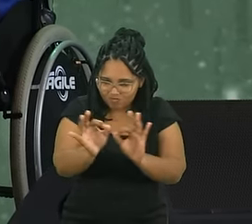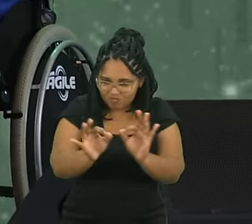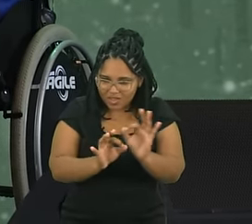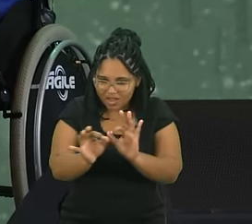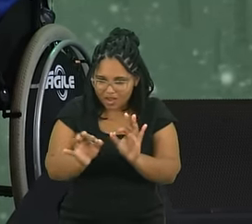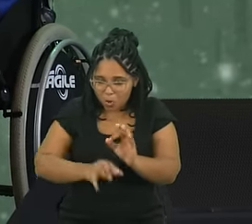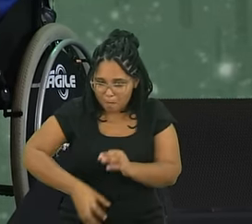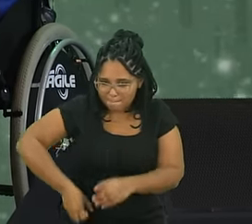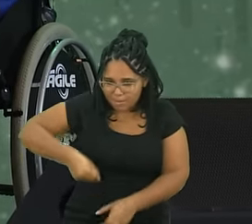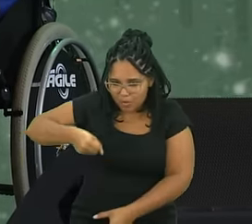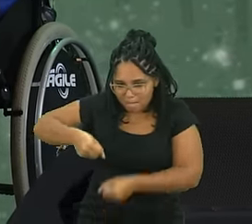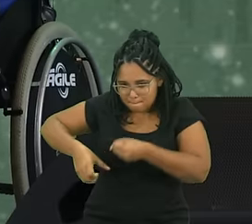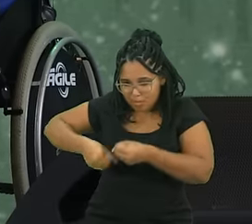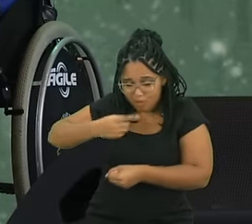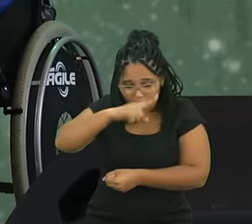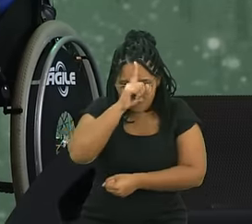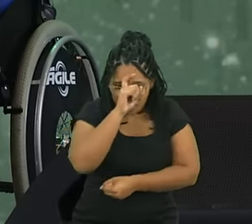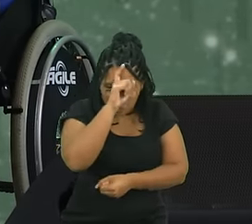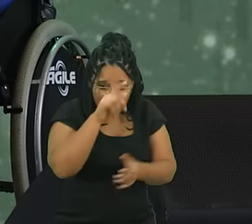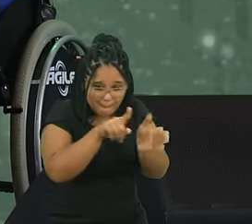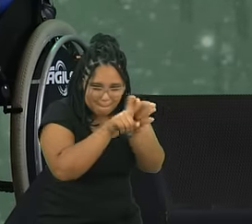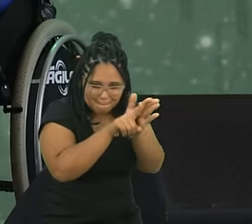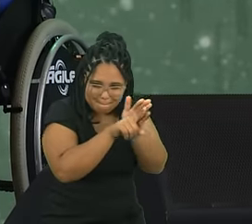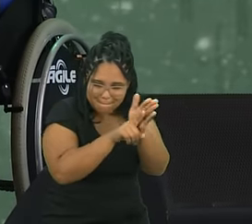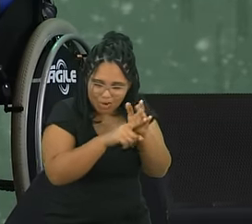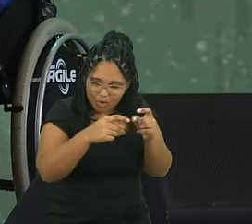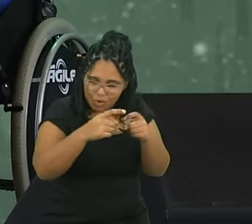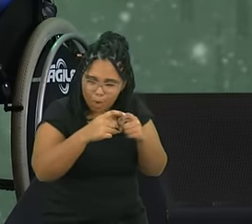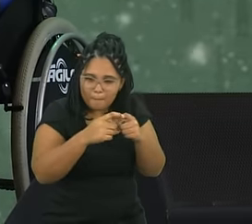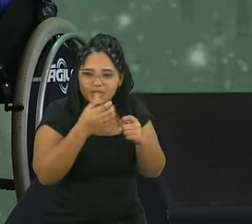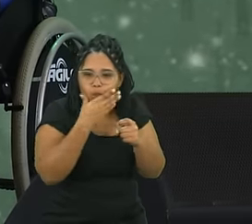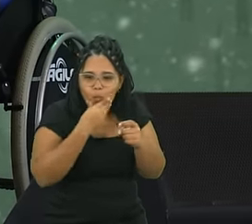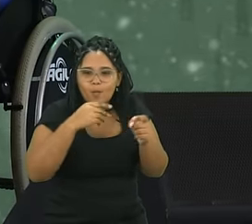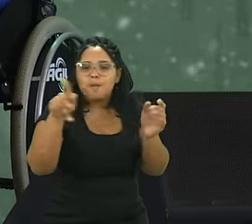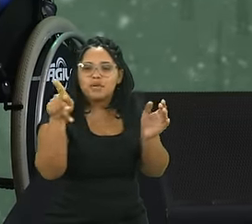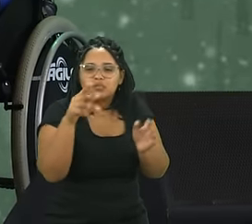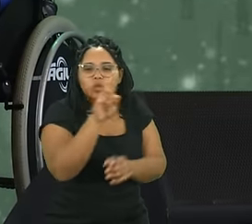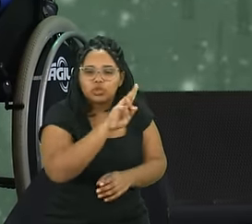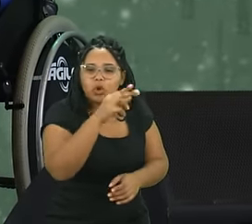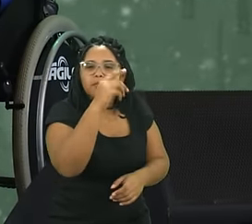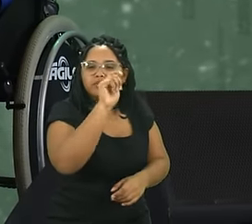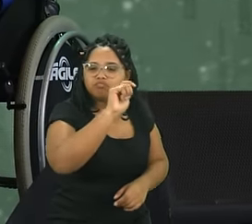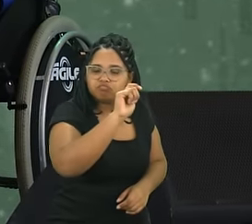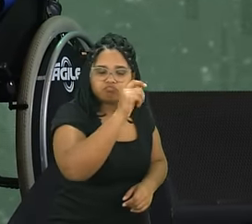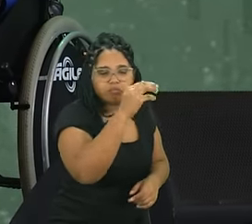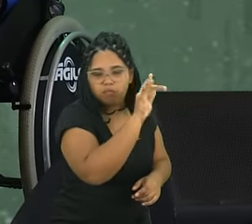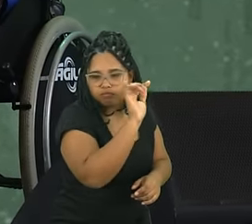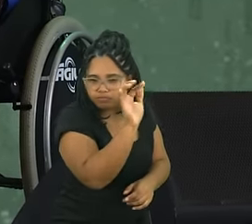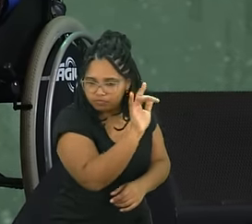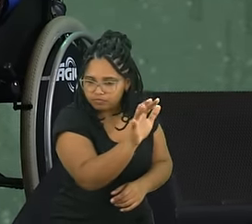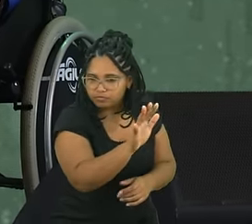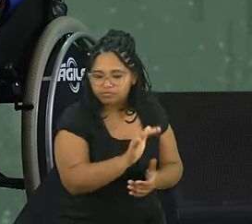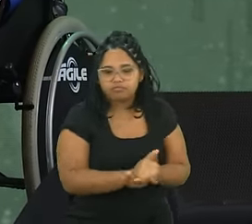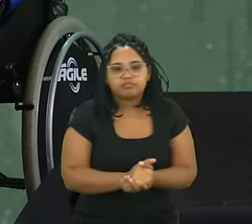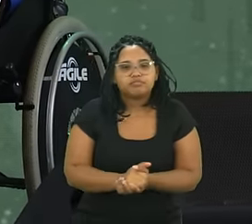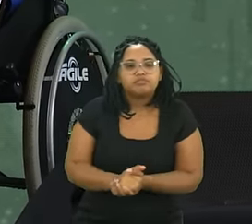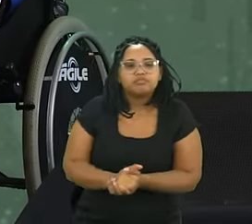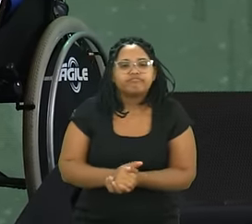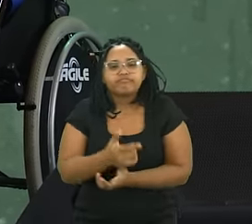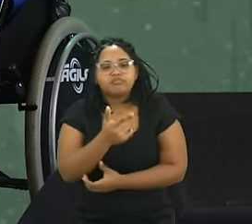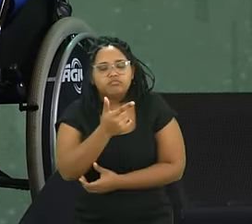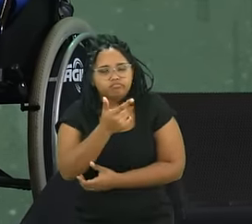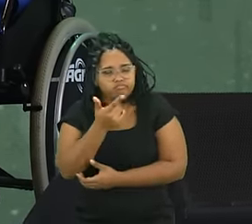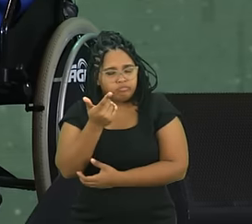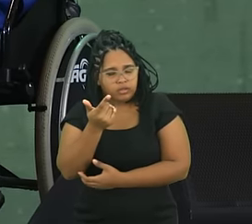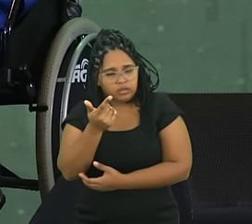Hospital Sírio-Libanês e procure o médico tal. E assim nós fomos. E em outras palavras,